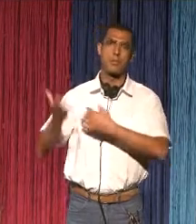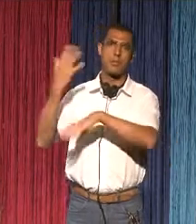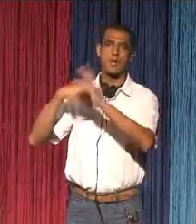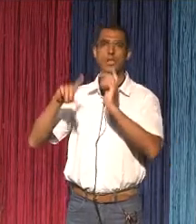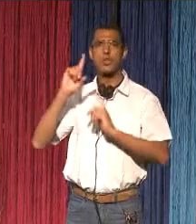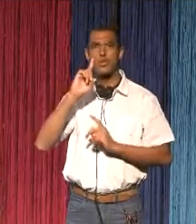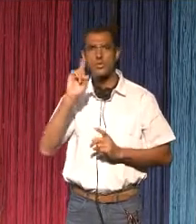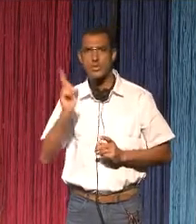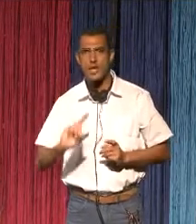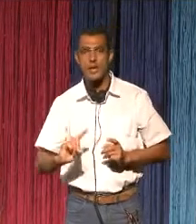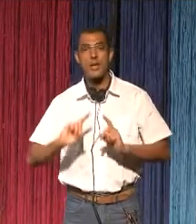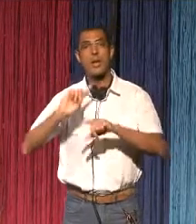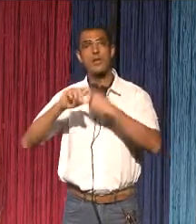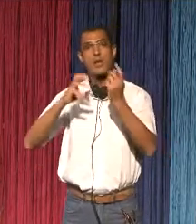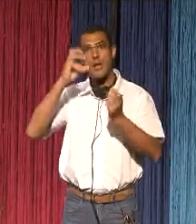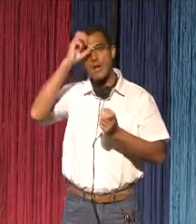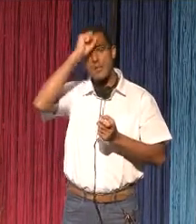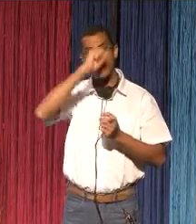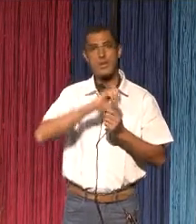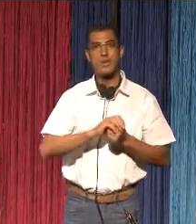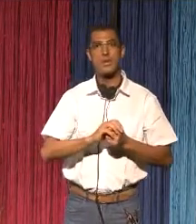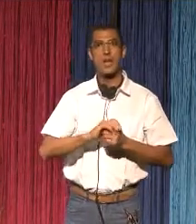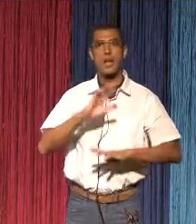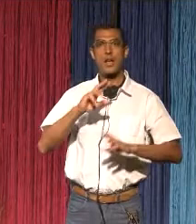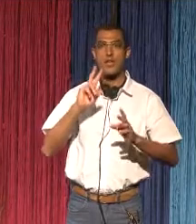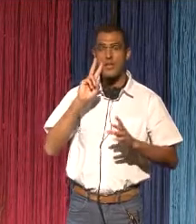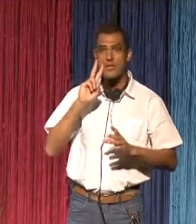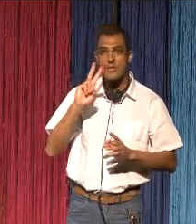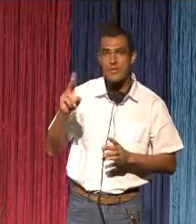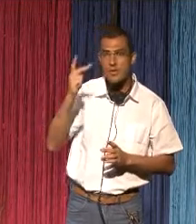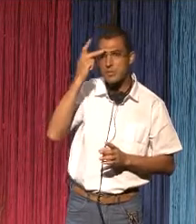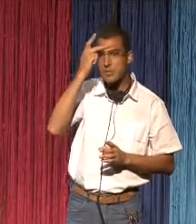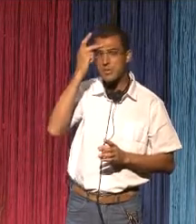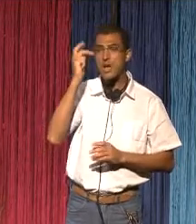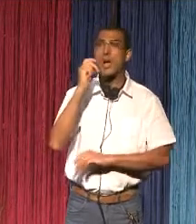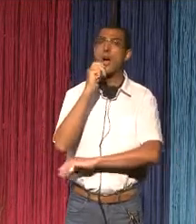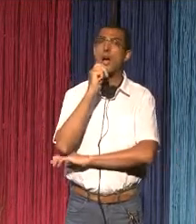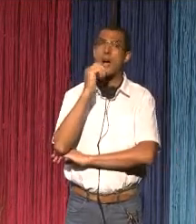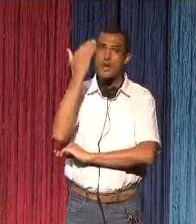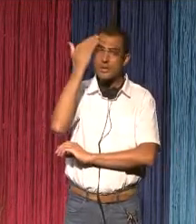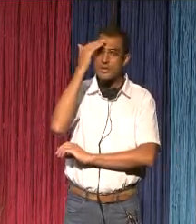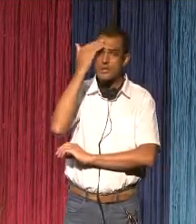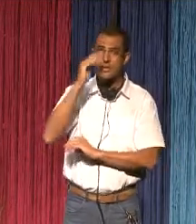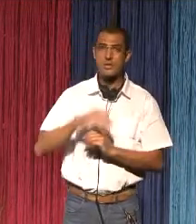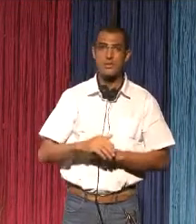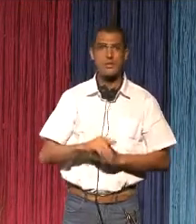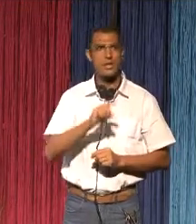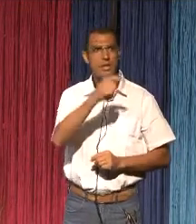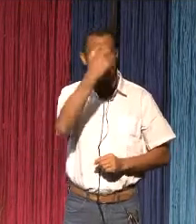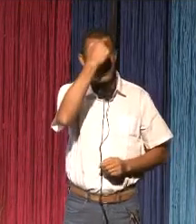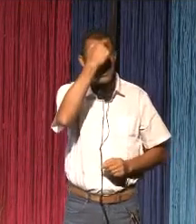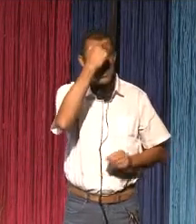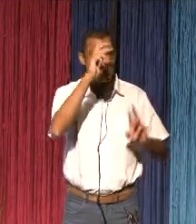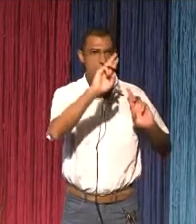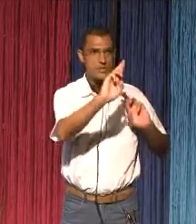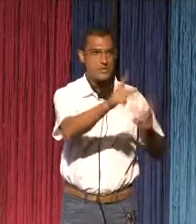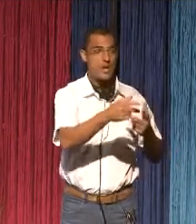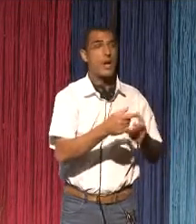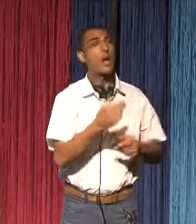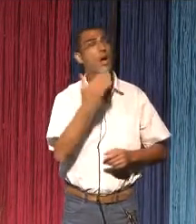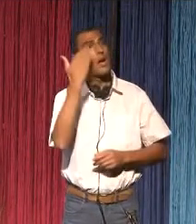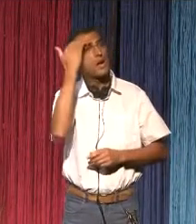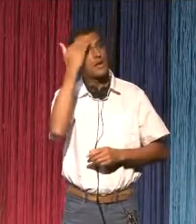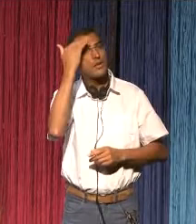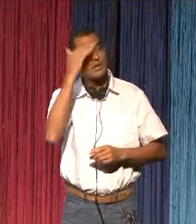pode compreender certas relações, pode identificar certos raciocínios, certos conceitos,